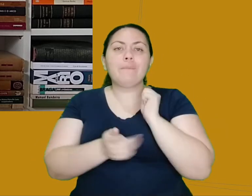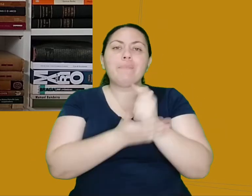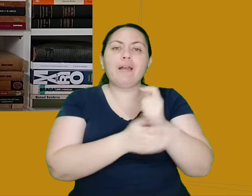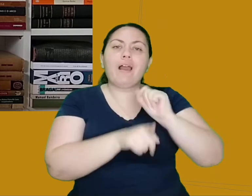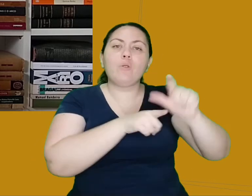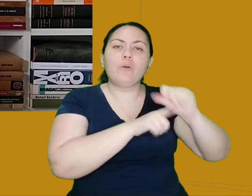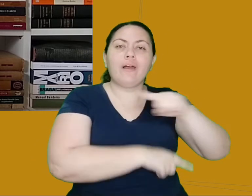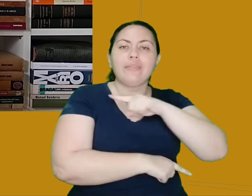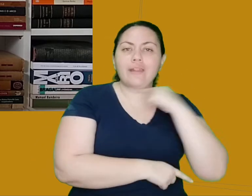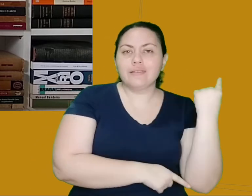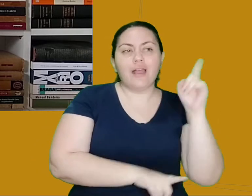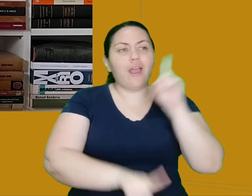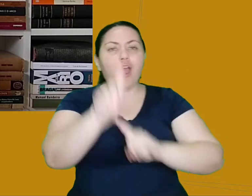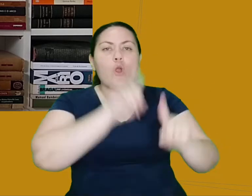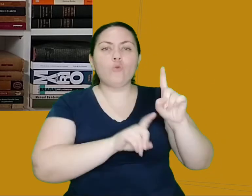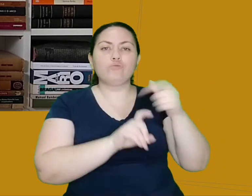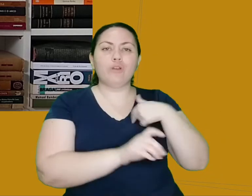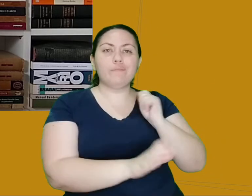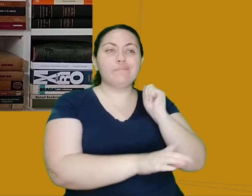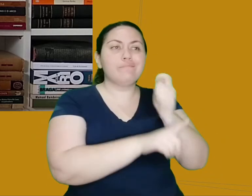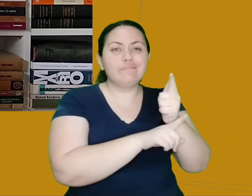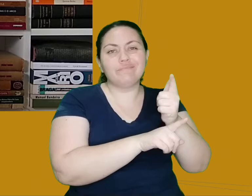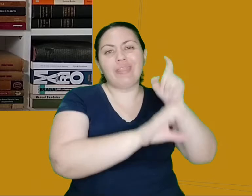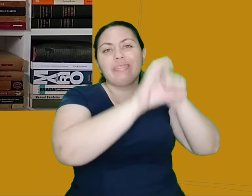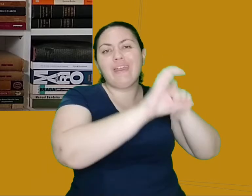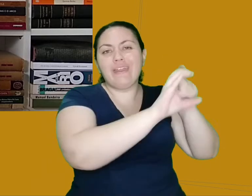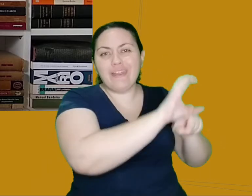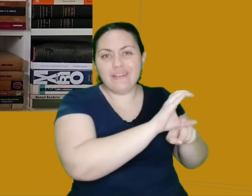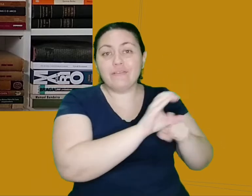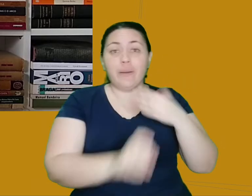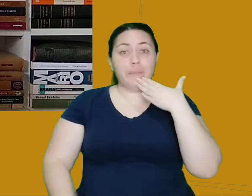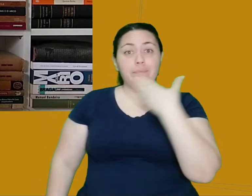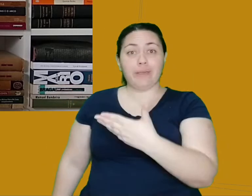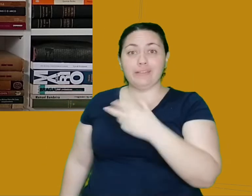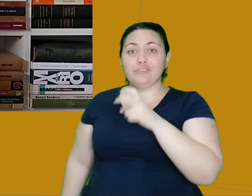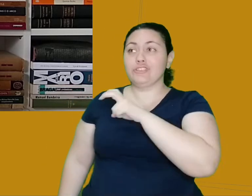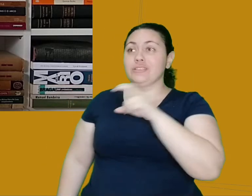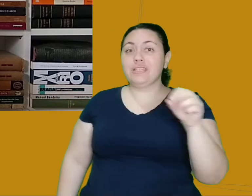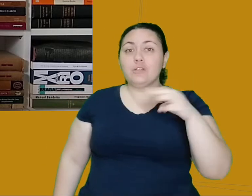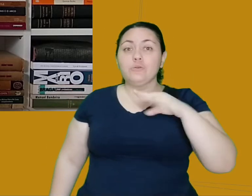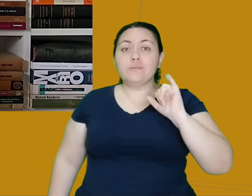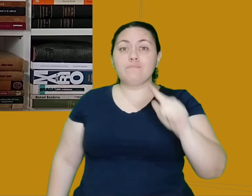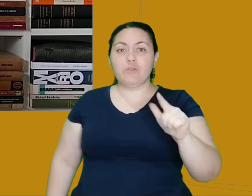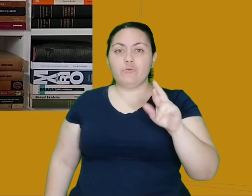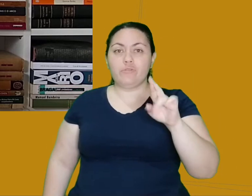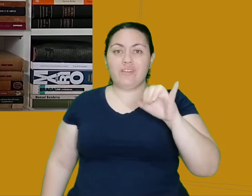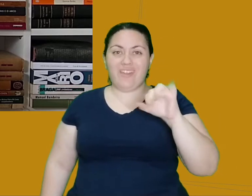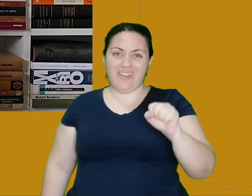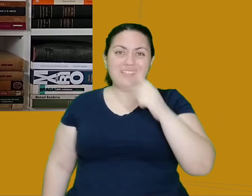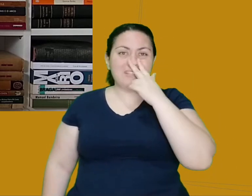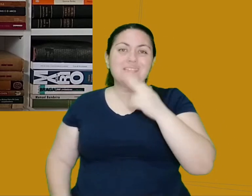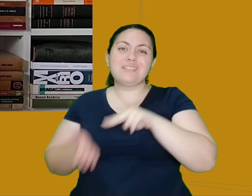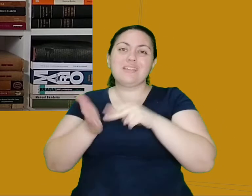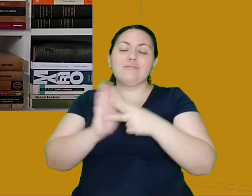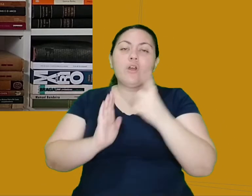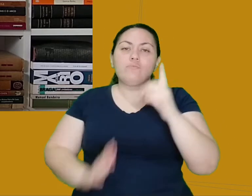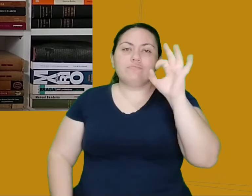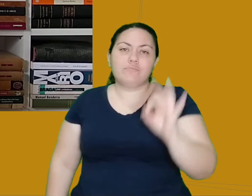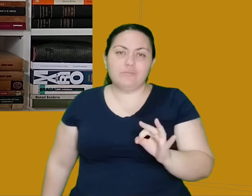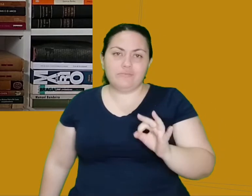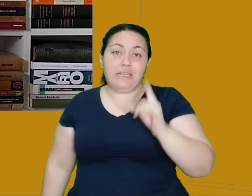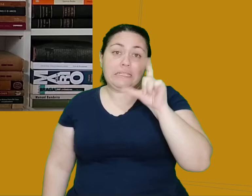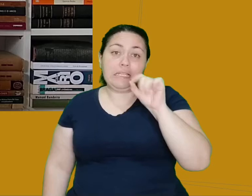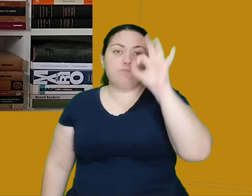aluguéis atrasados, alguns credores. Pede, então, 500.000 réis, 1/10 do valor inicial. O tabelião, firme,